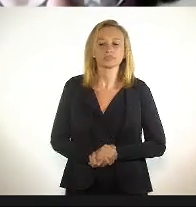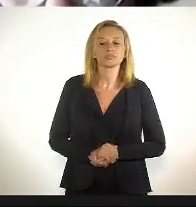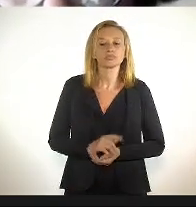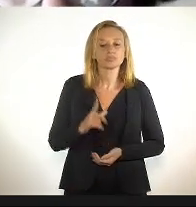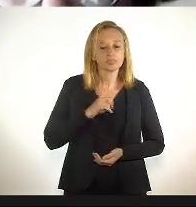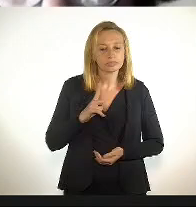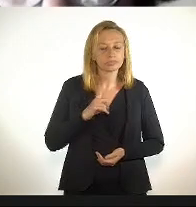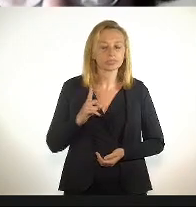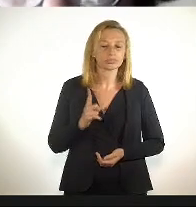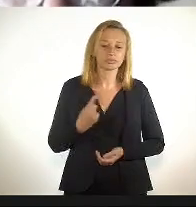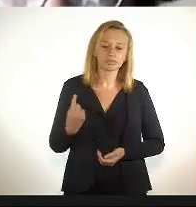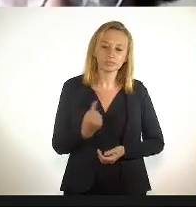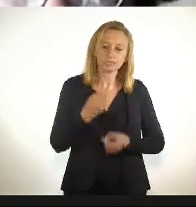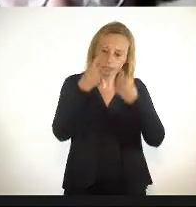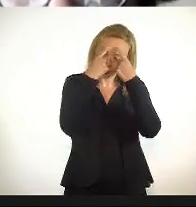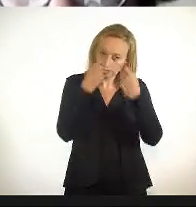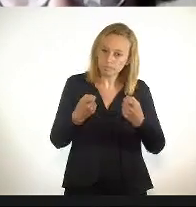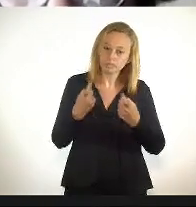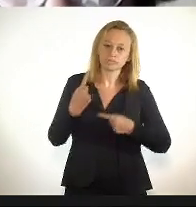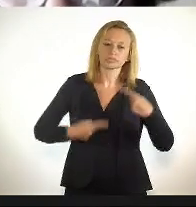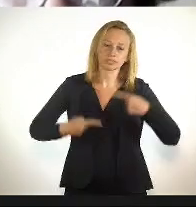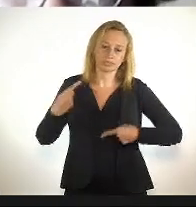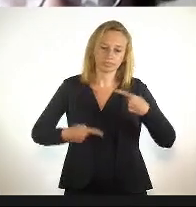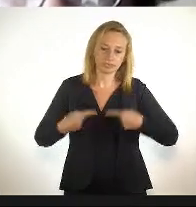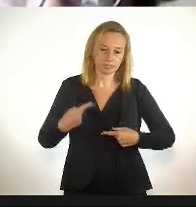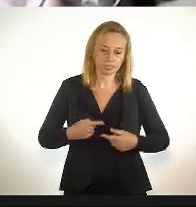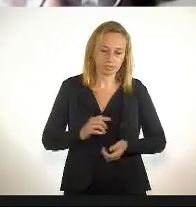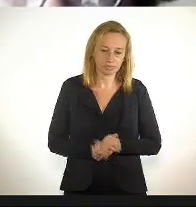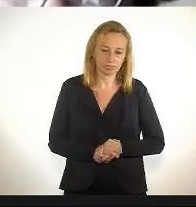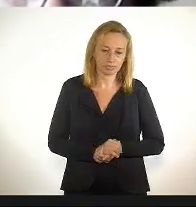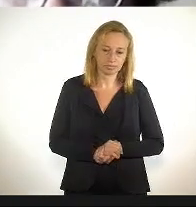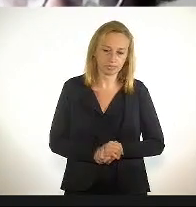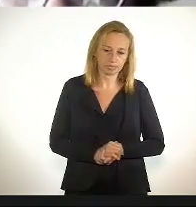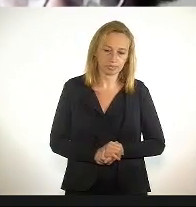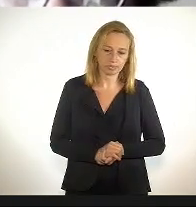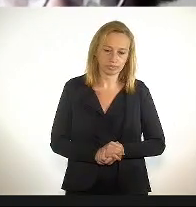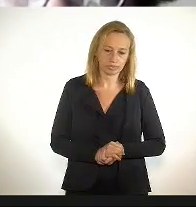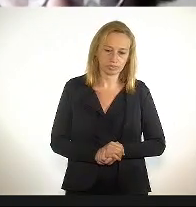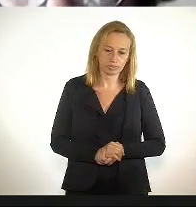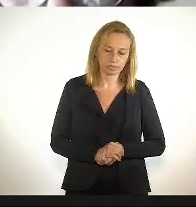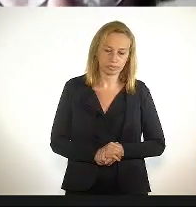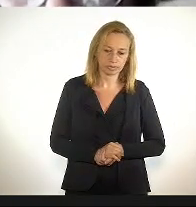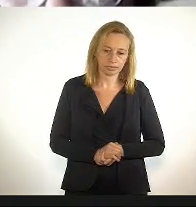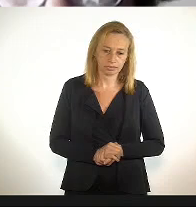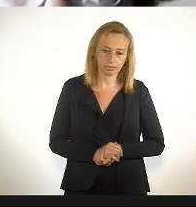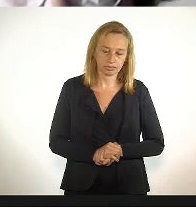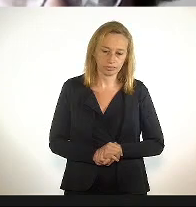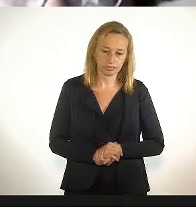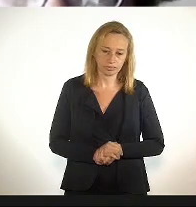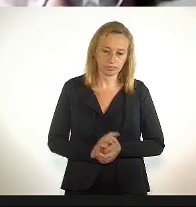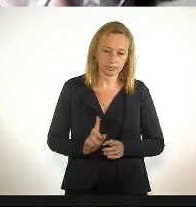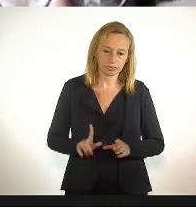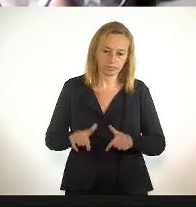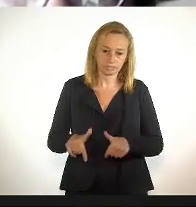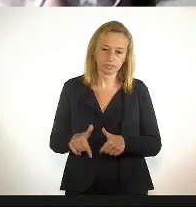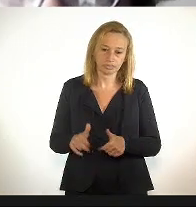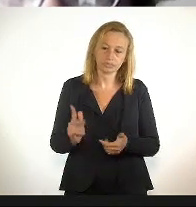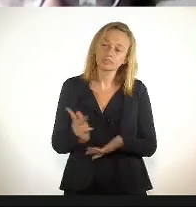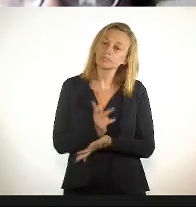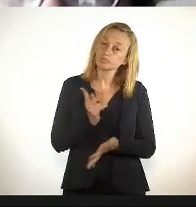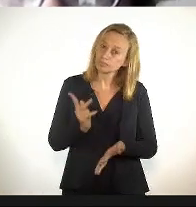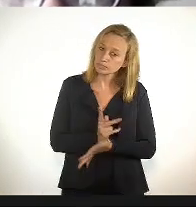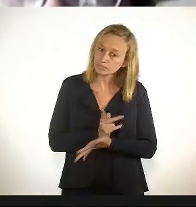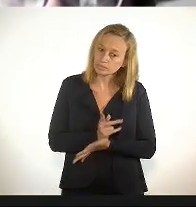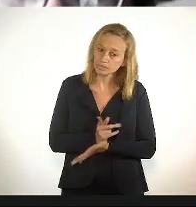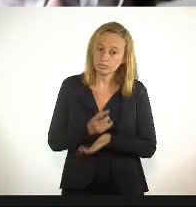tem em termos de violência política atingido de maneira muito nefasta,